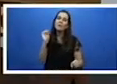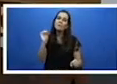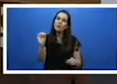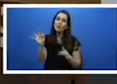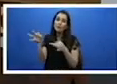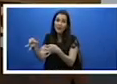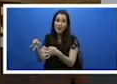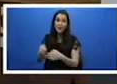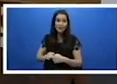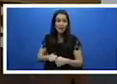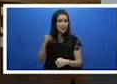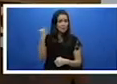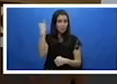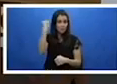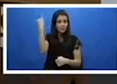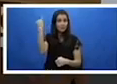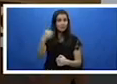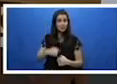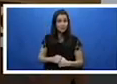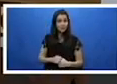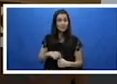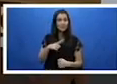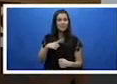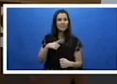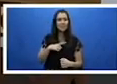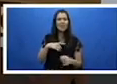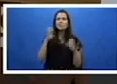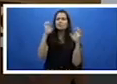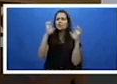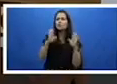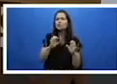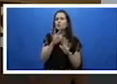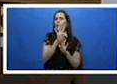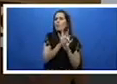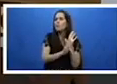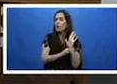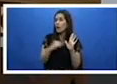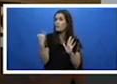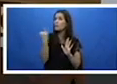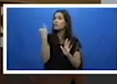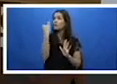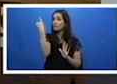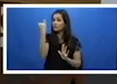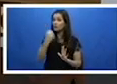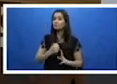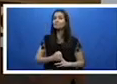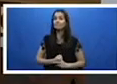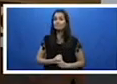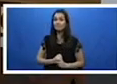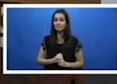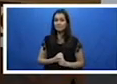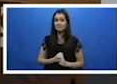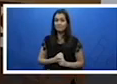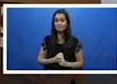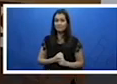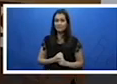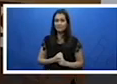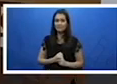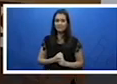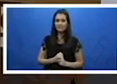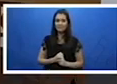tá? É muito importante nós termos essa noção dessa estrutura textual, ok?